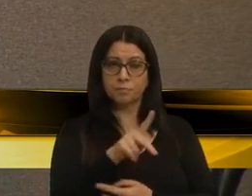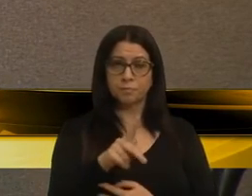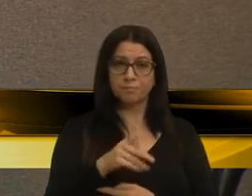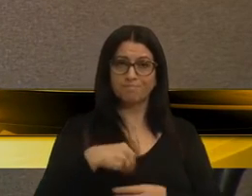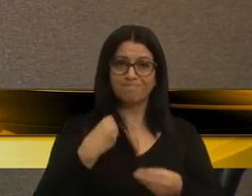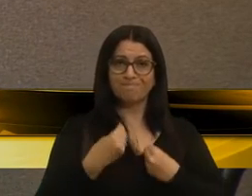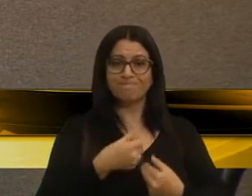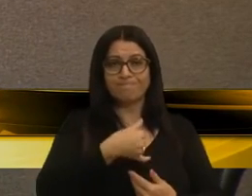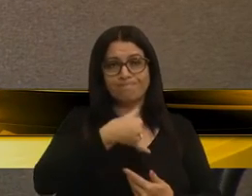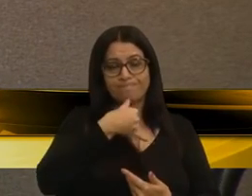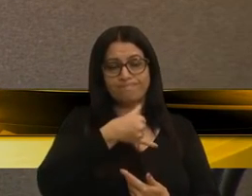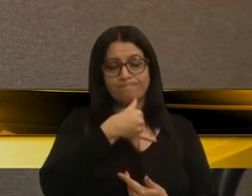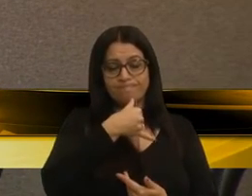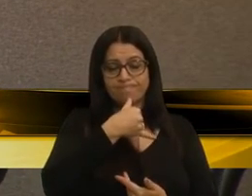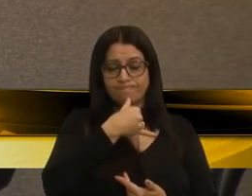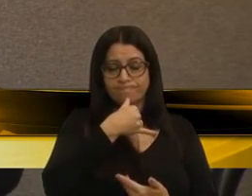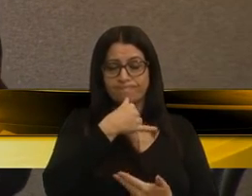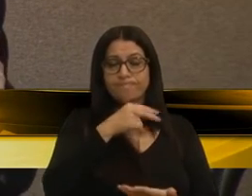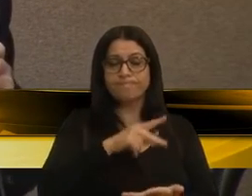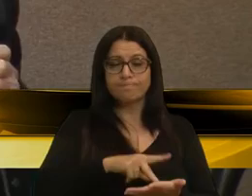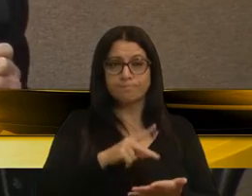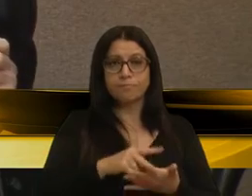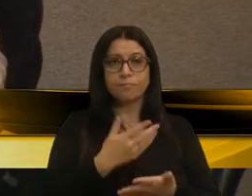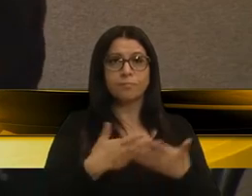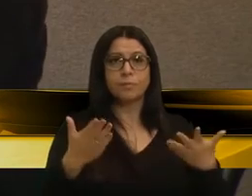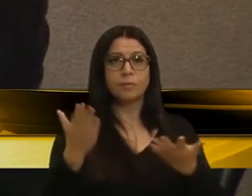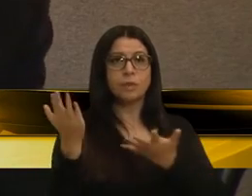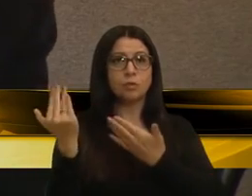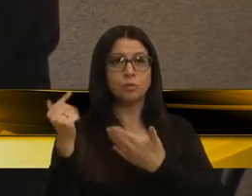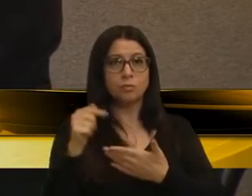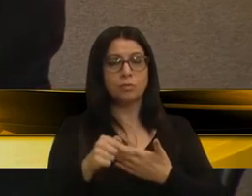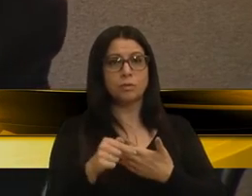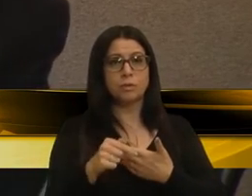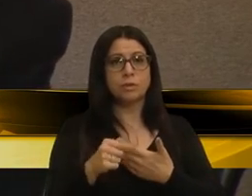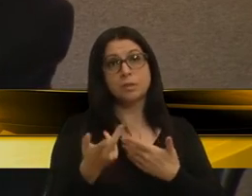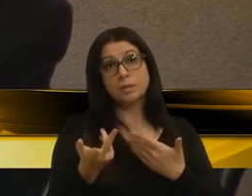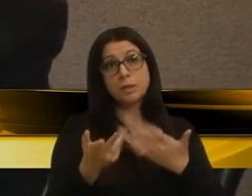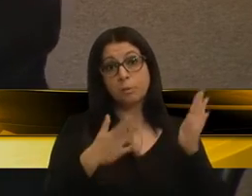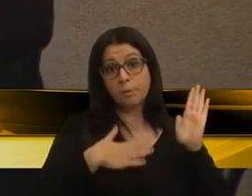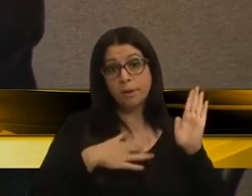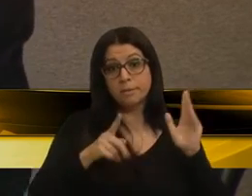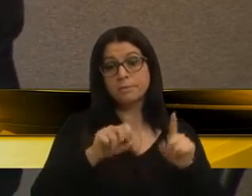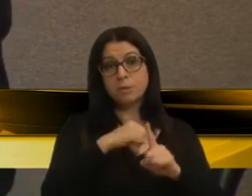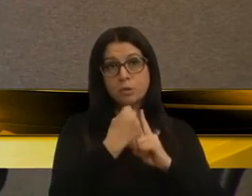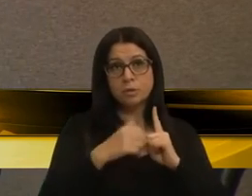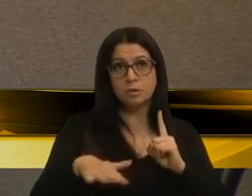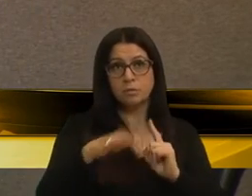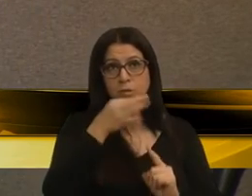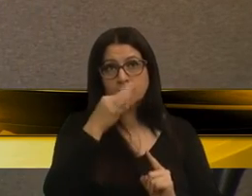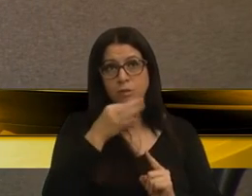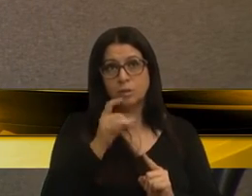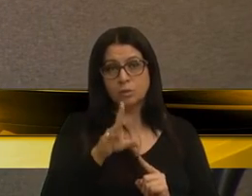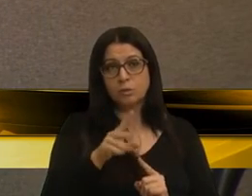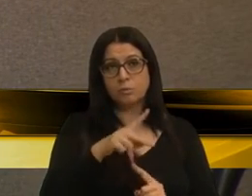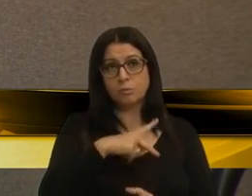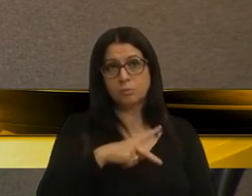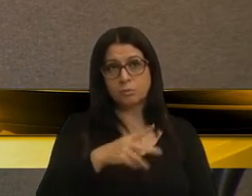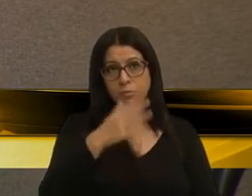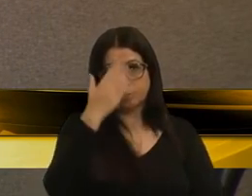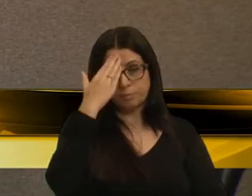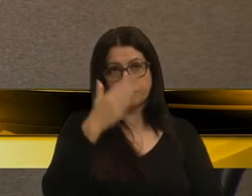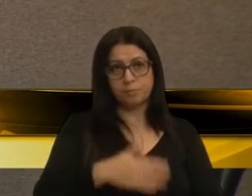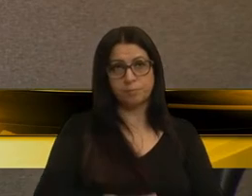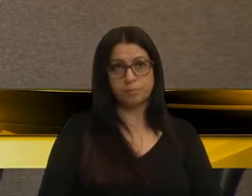de pesar profundo pela perda desse jovem que era uma promessa na sociedade caxiense. É isso, senhor presidente.